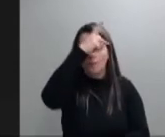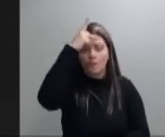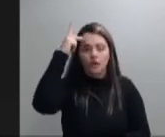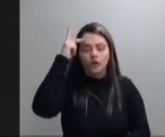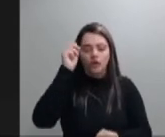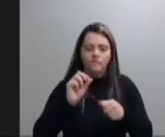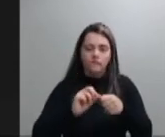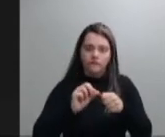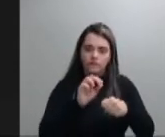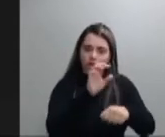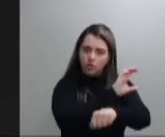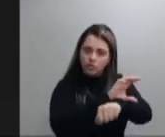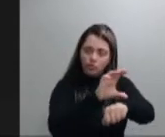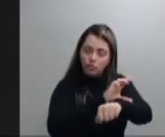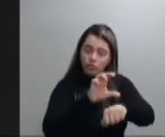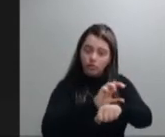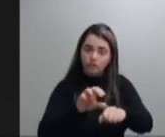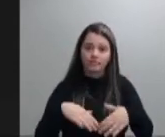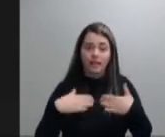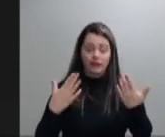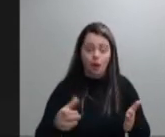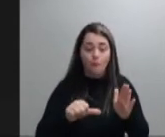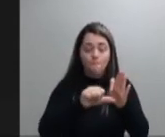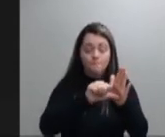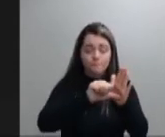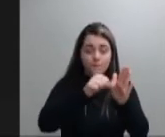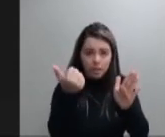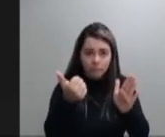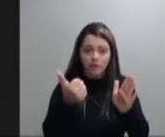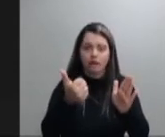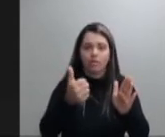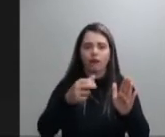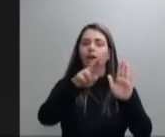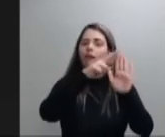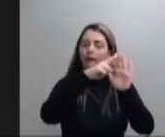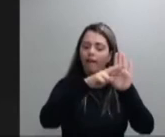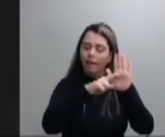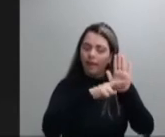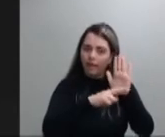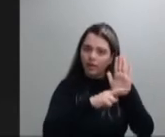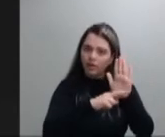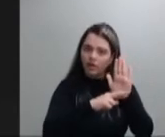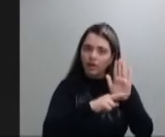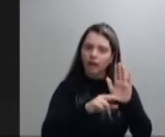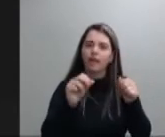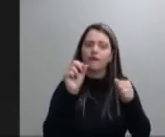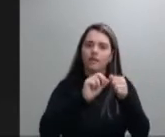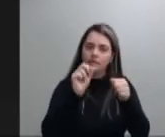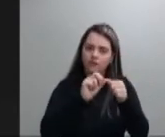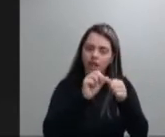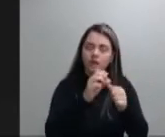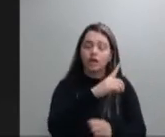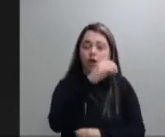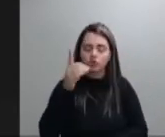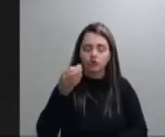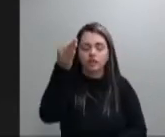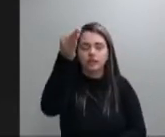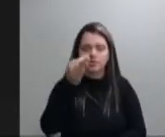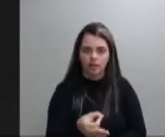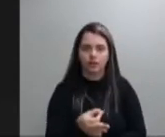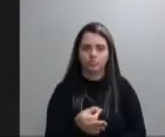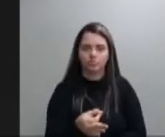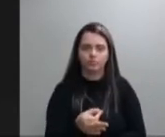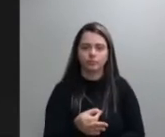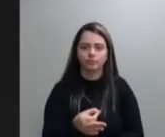21 de outubro de 2016 conforme previsto no edital 32 que assim estabeleceu os candidatos convocados